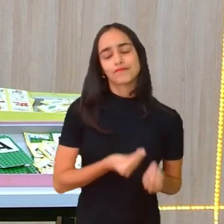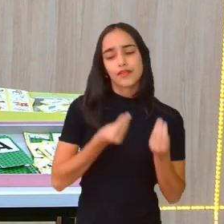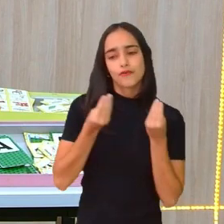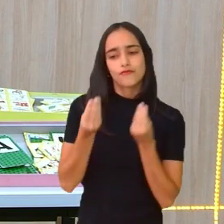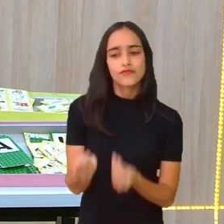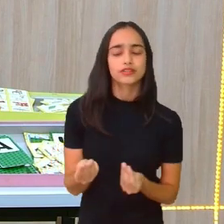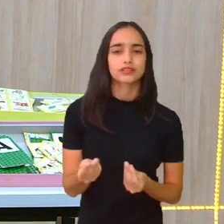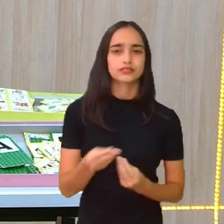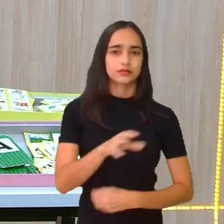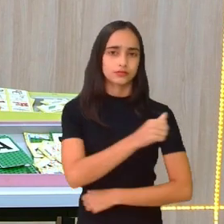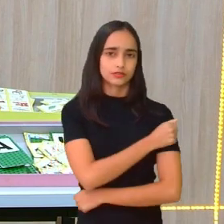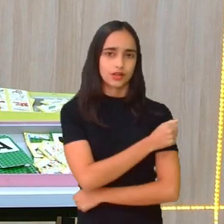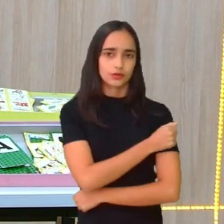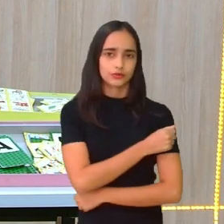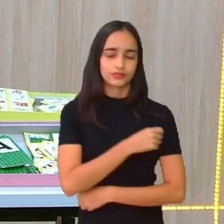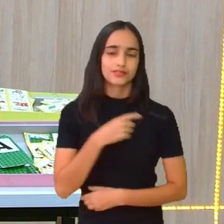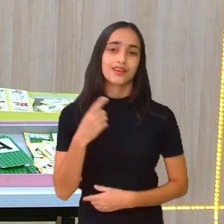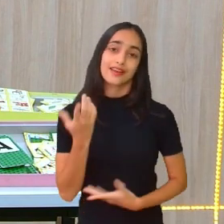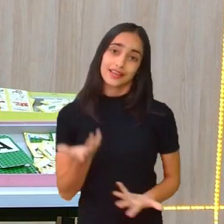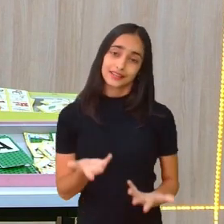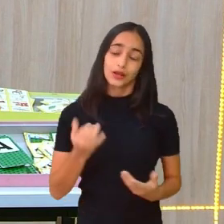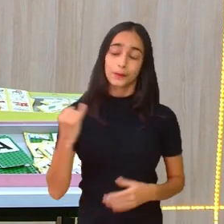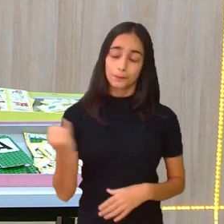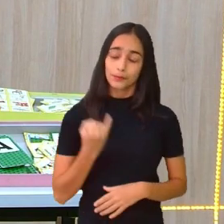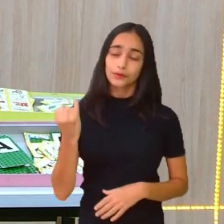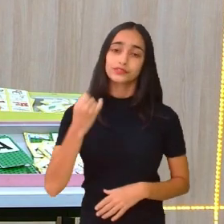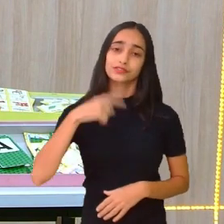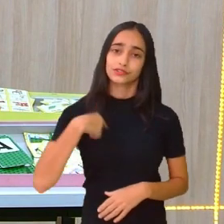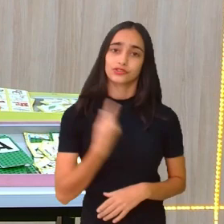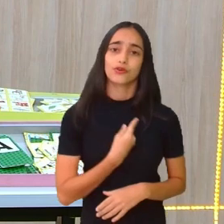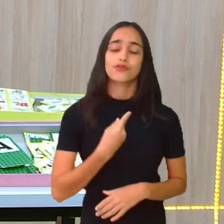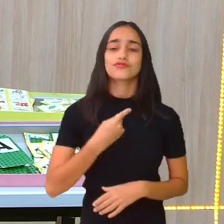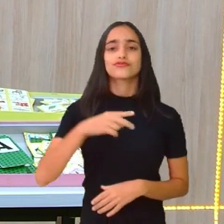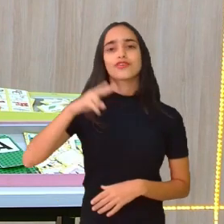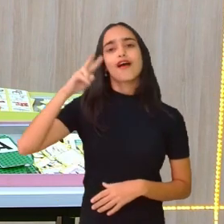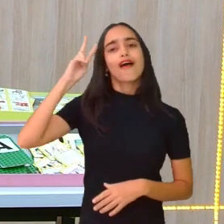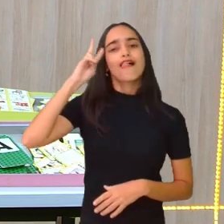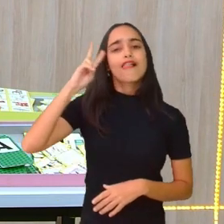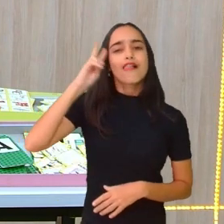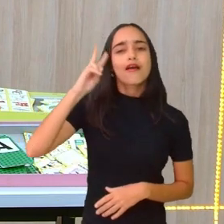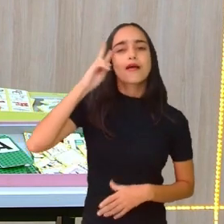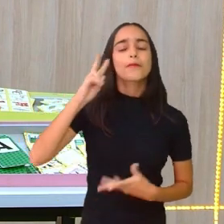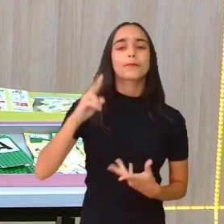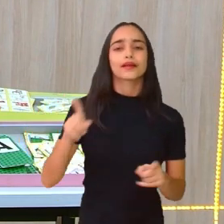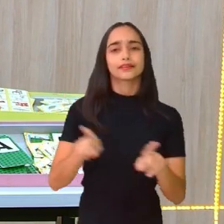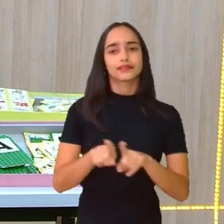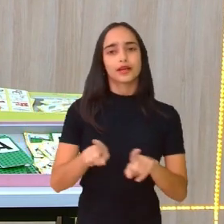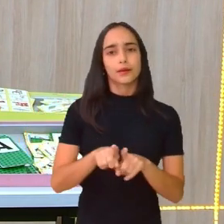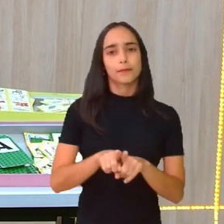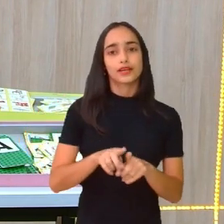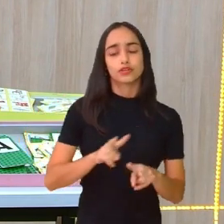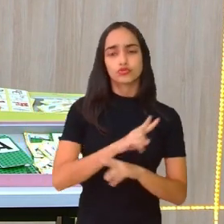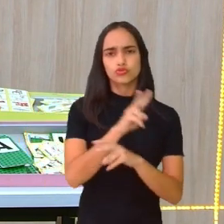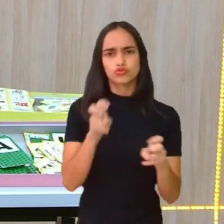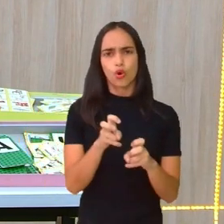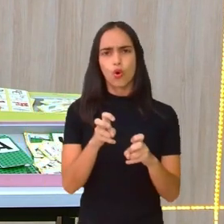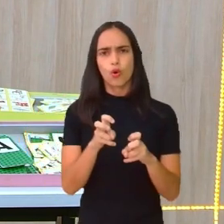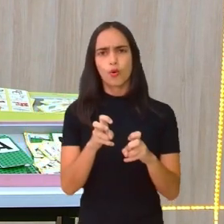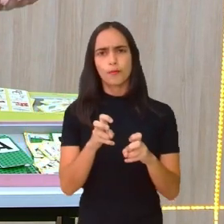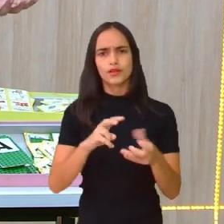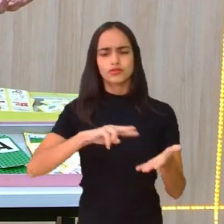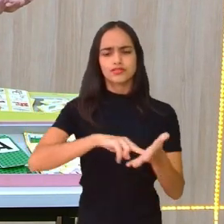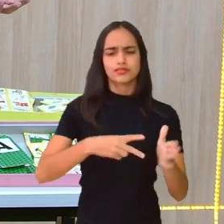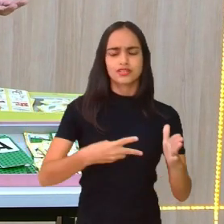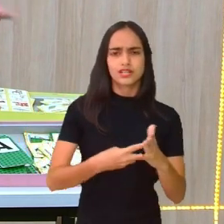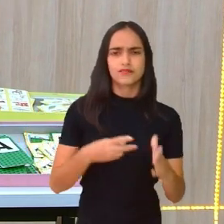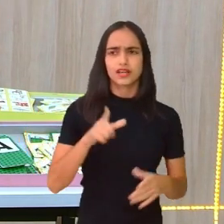gente relembre um pouquinho esse conceito, né, de dislexia. A gente entenda também que as dislexias elas têm